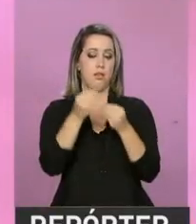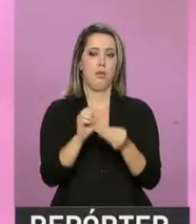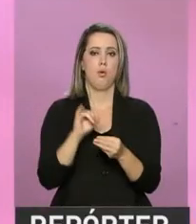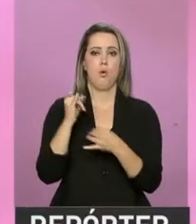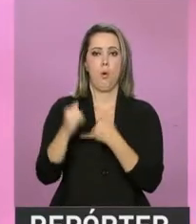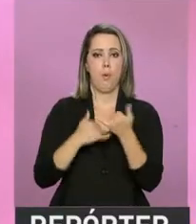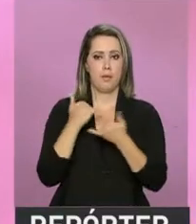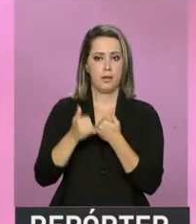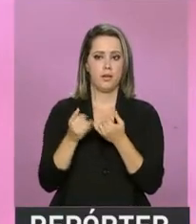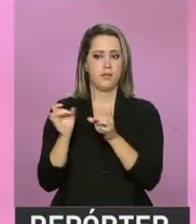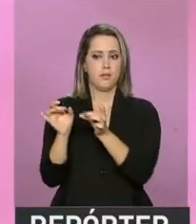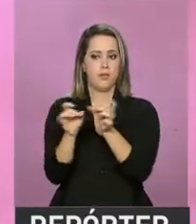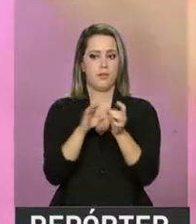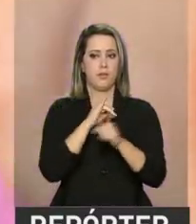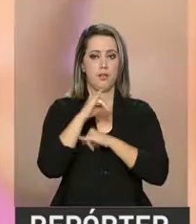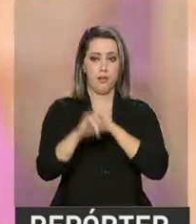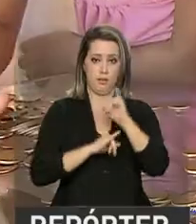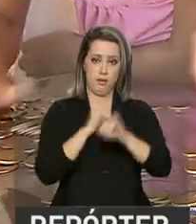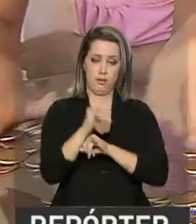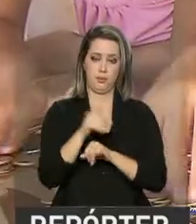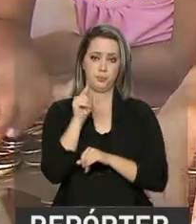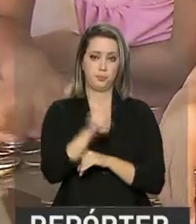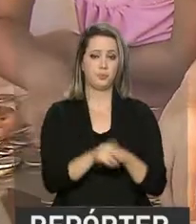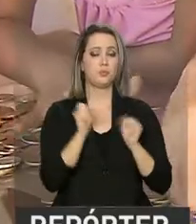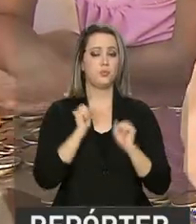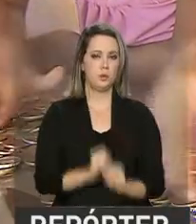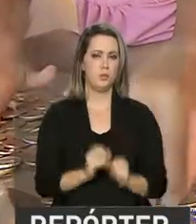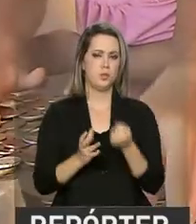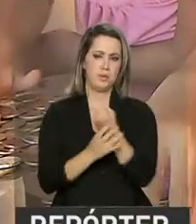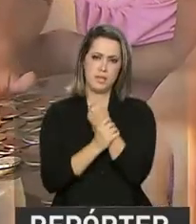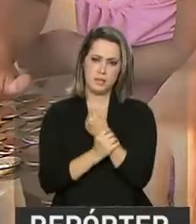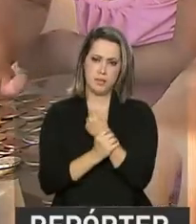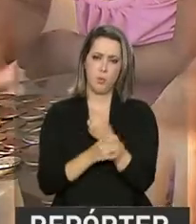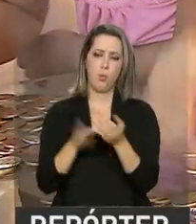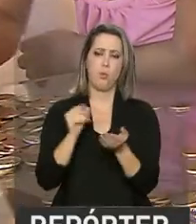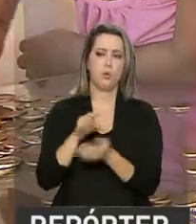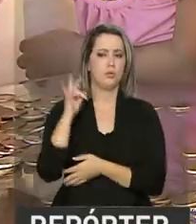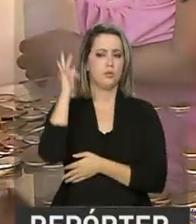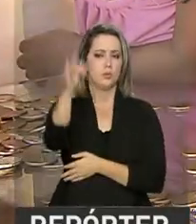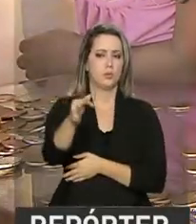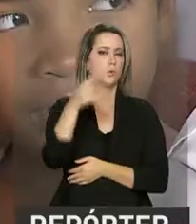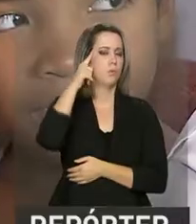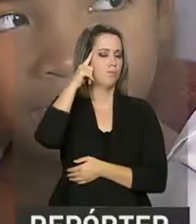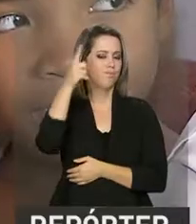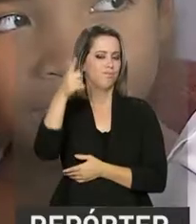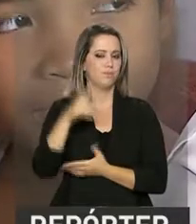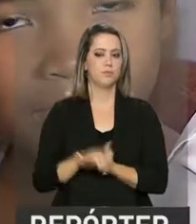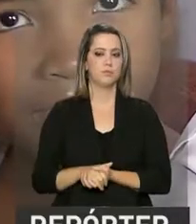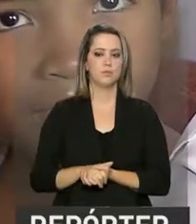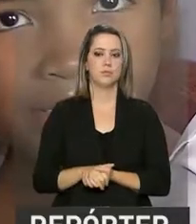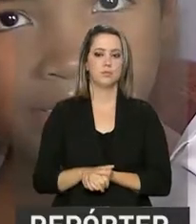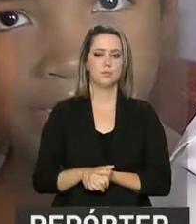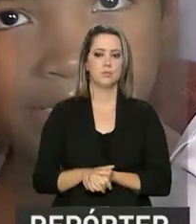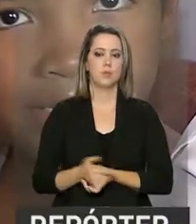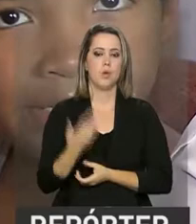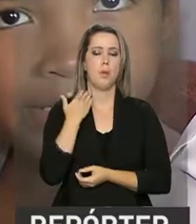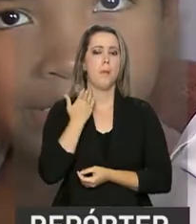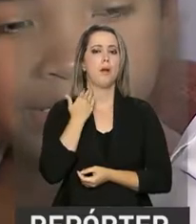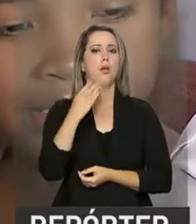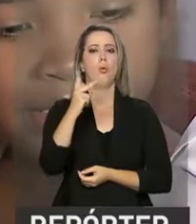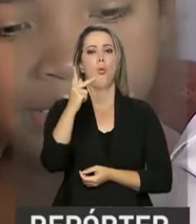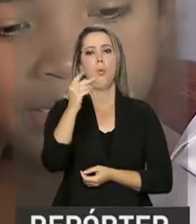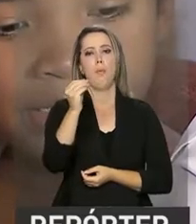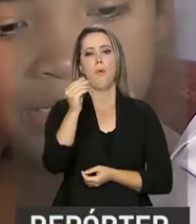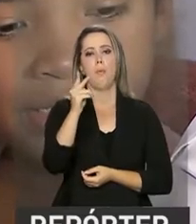pela internet segunda essa é uma forma segura de investir no futuro dos filhos a caderneta de poupança é uma coisa que eu já